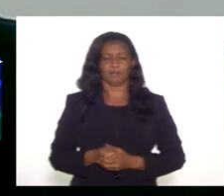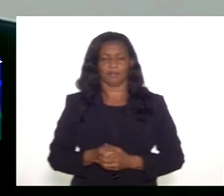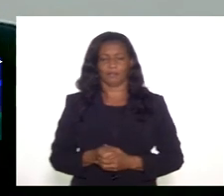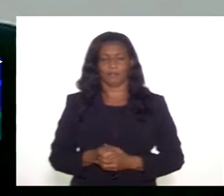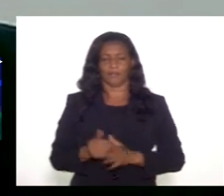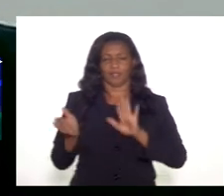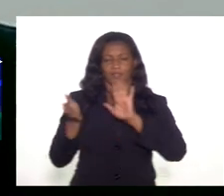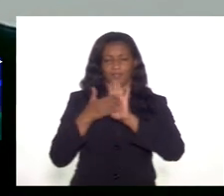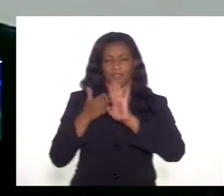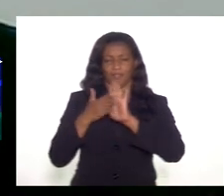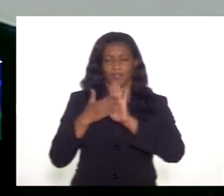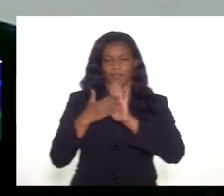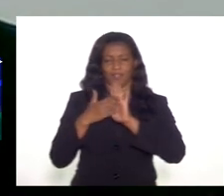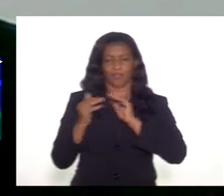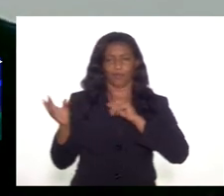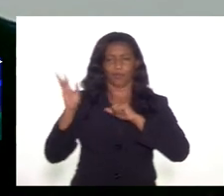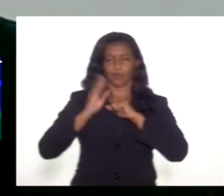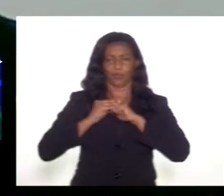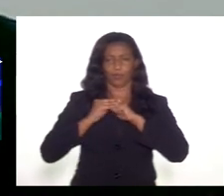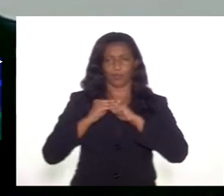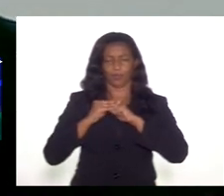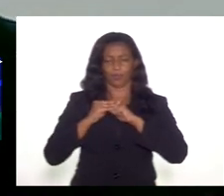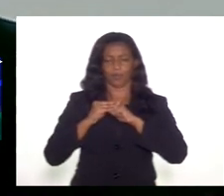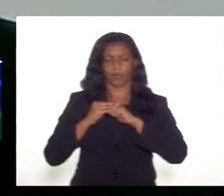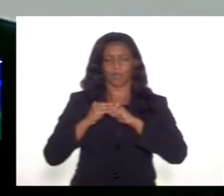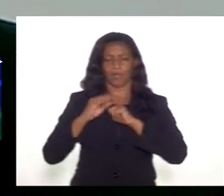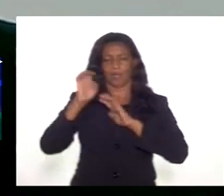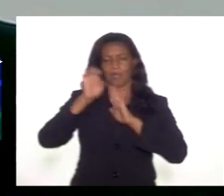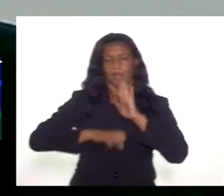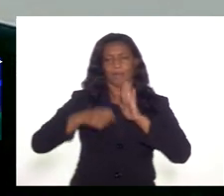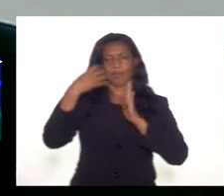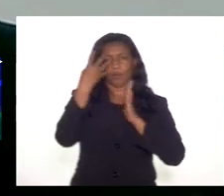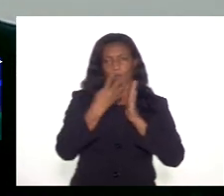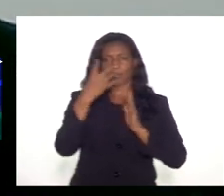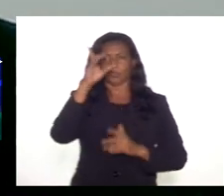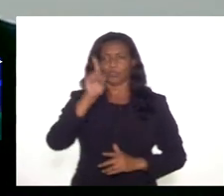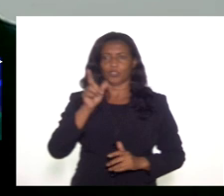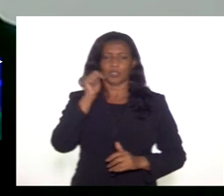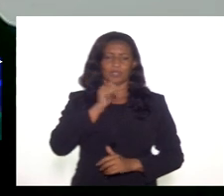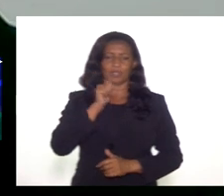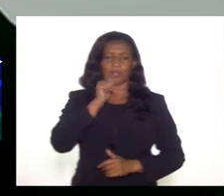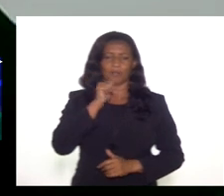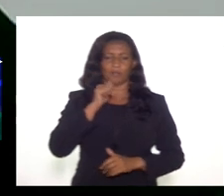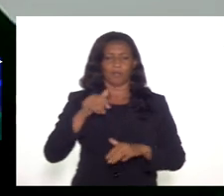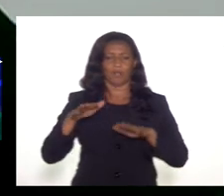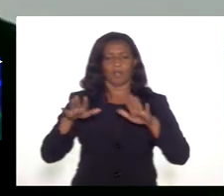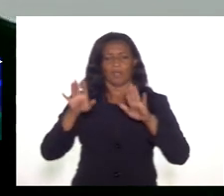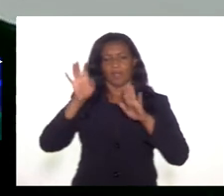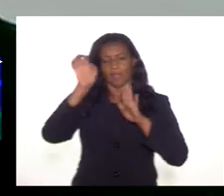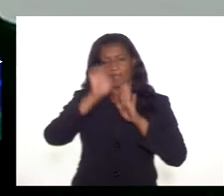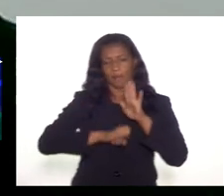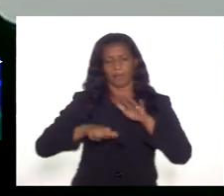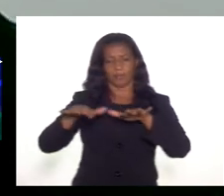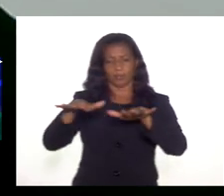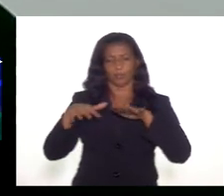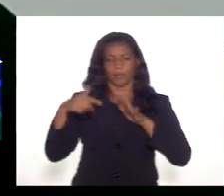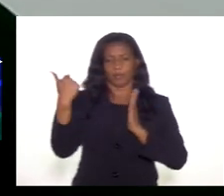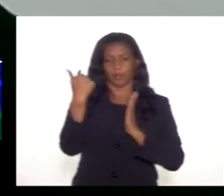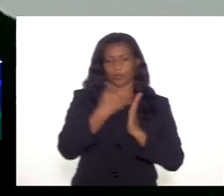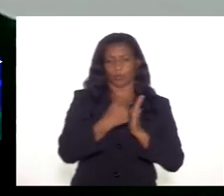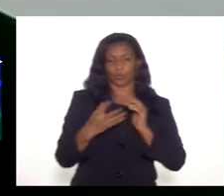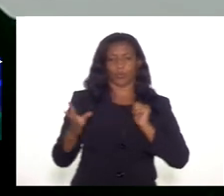favorável com subemenda alternativa a emenda 4 da comissão de direitos da mulher e emenda de plenário 2, favorável com